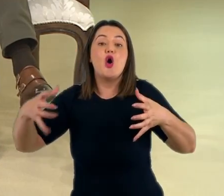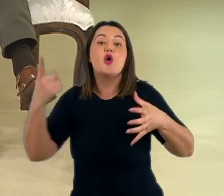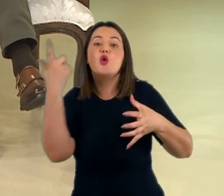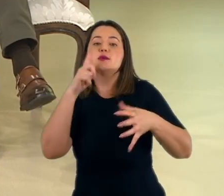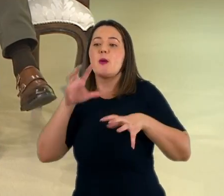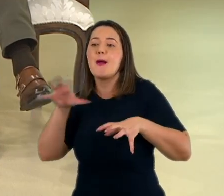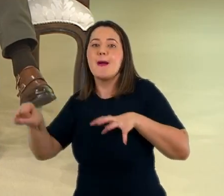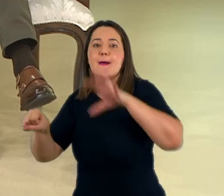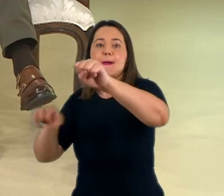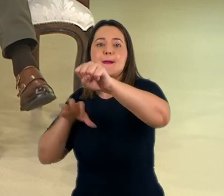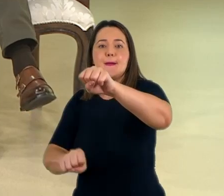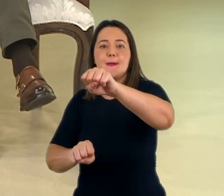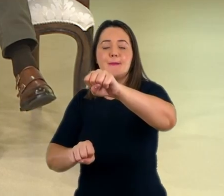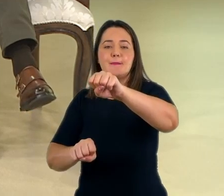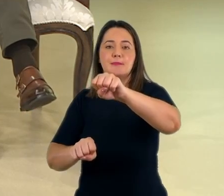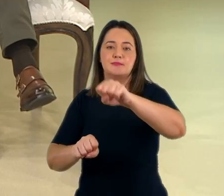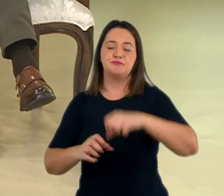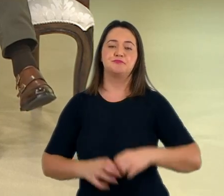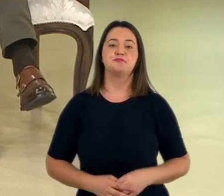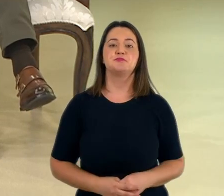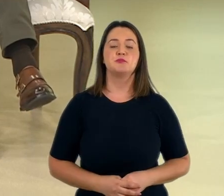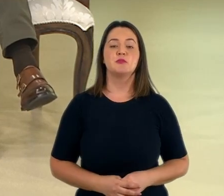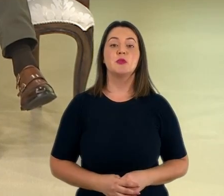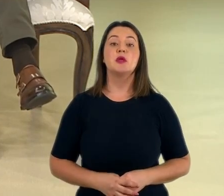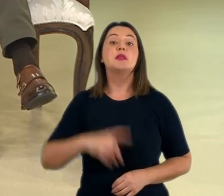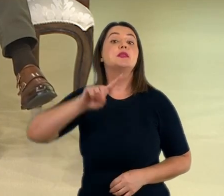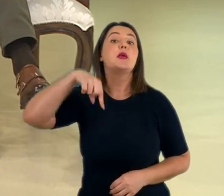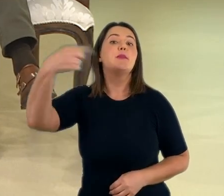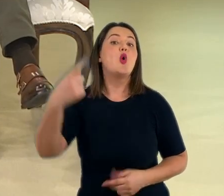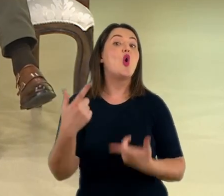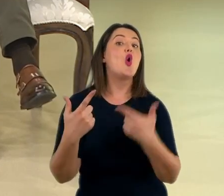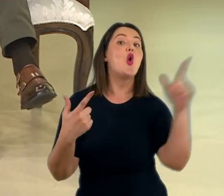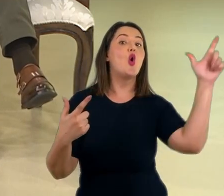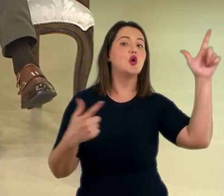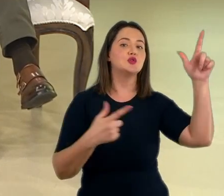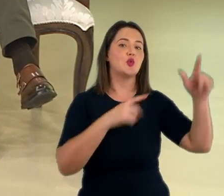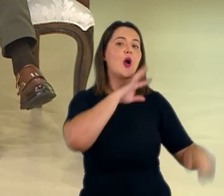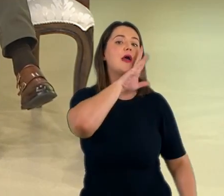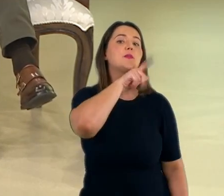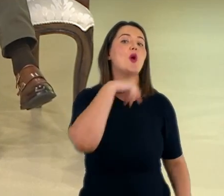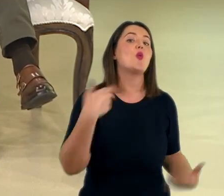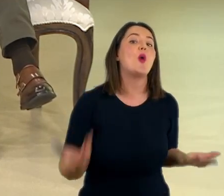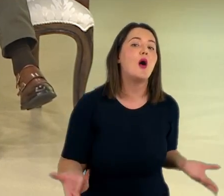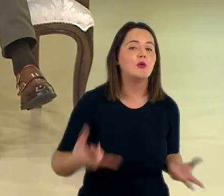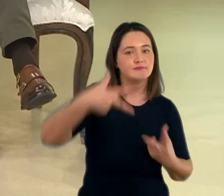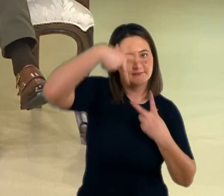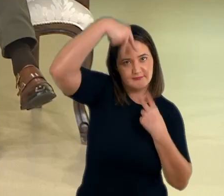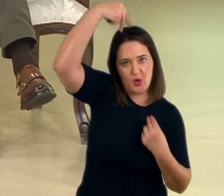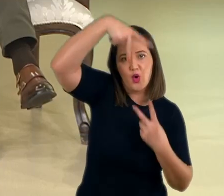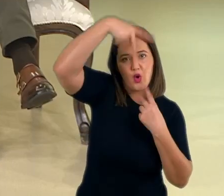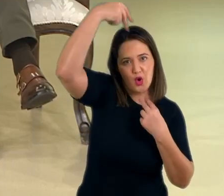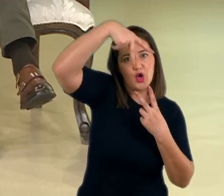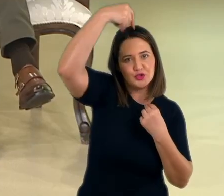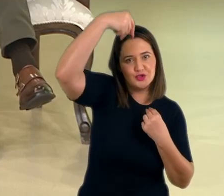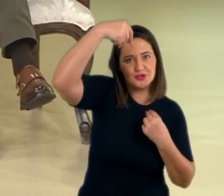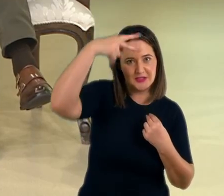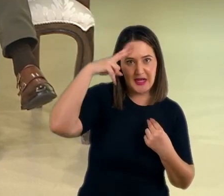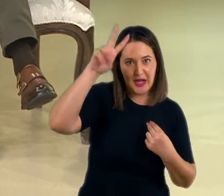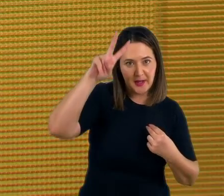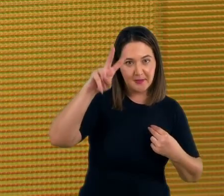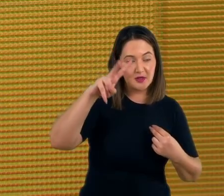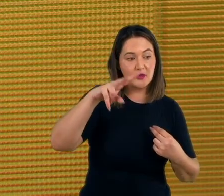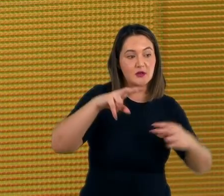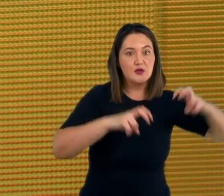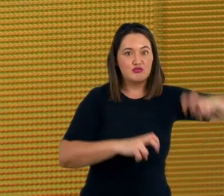de conquista dessa potência mundial. Em seguida, aparece um outro animal. Quem seria ele? Um bode.